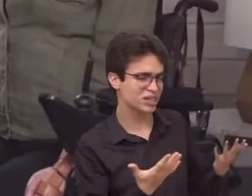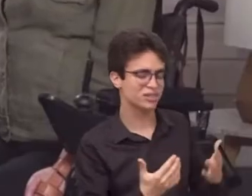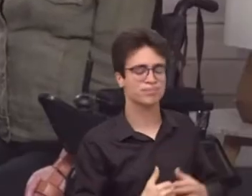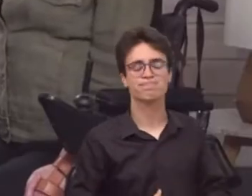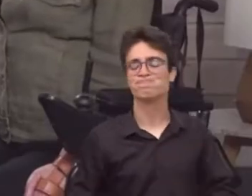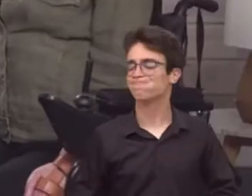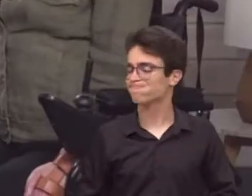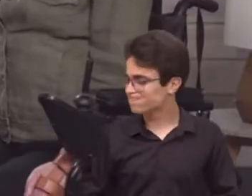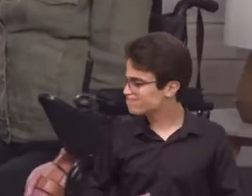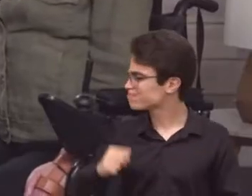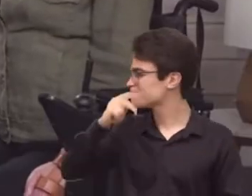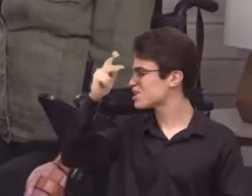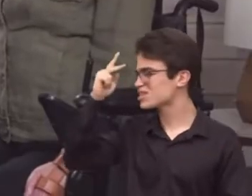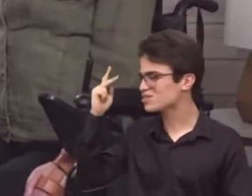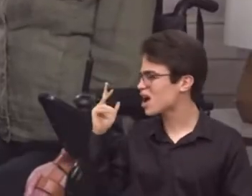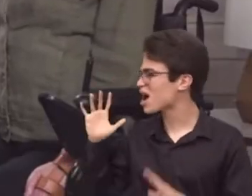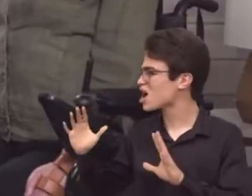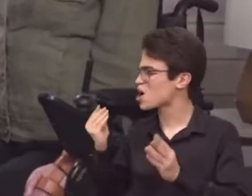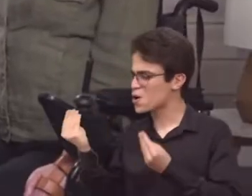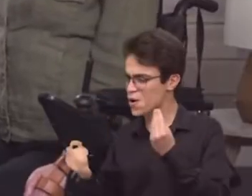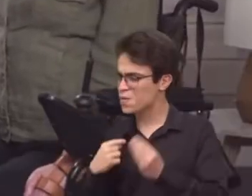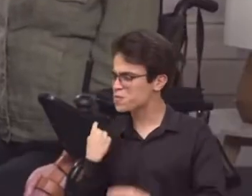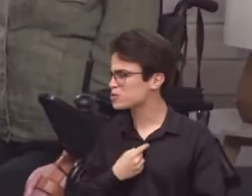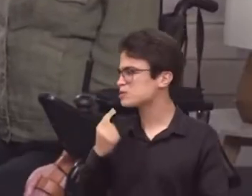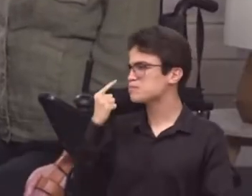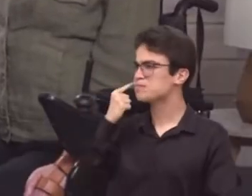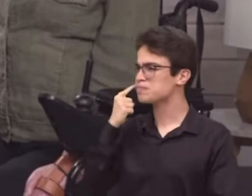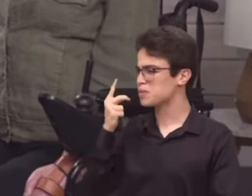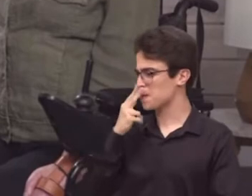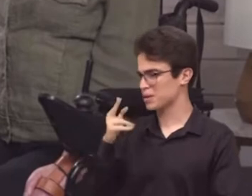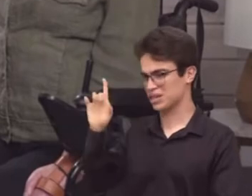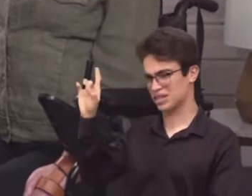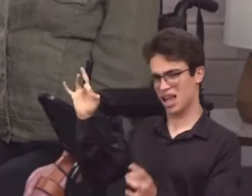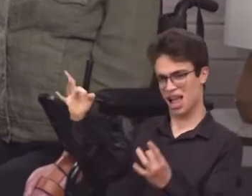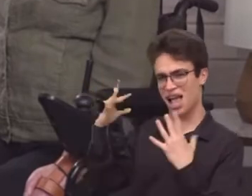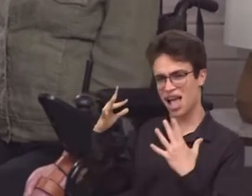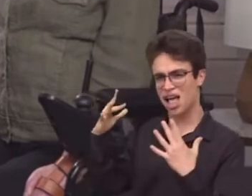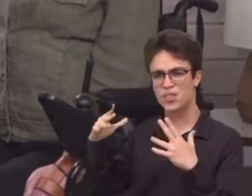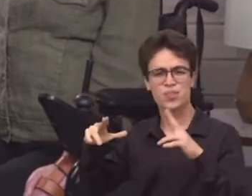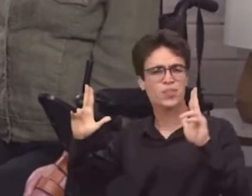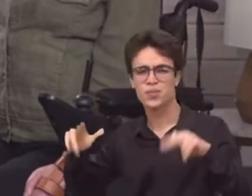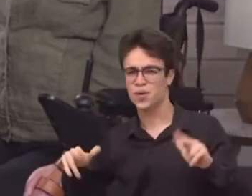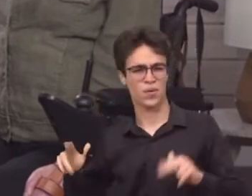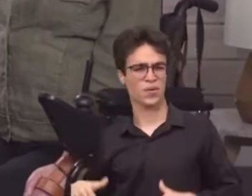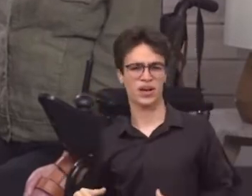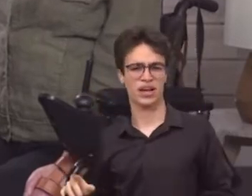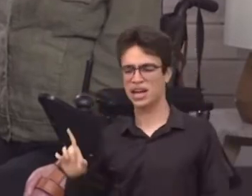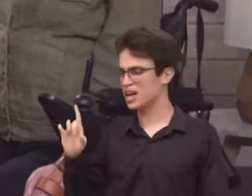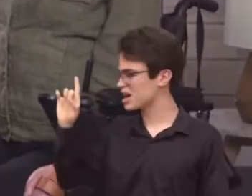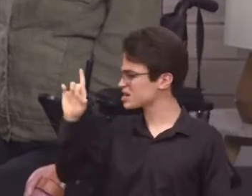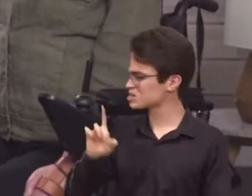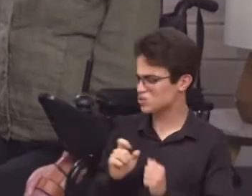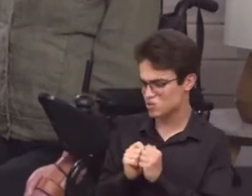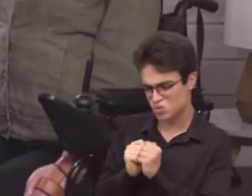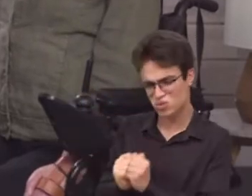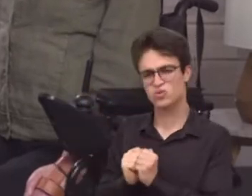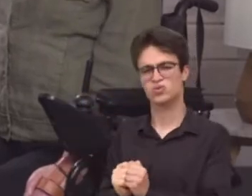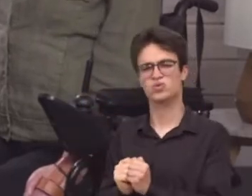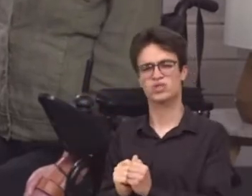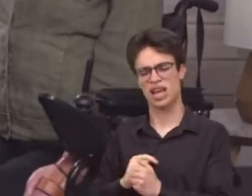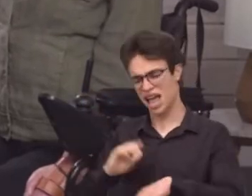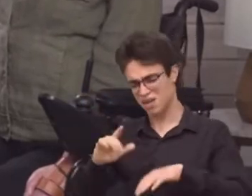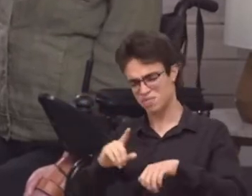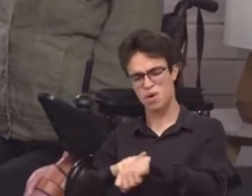Pascoal Como podemos pensar que Deus nos esqueceu ele é a nossa ajuda bem presente nos tempos de